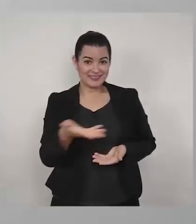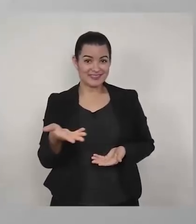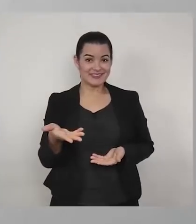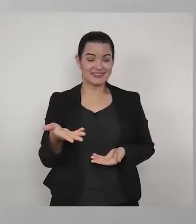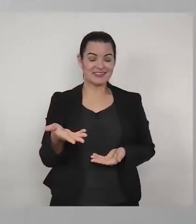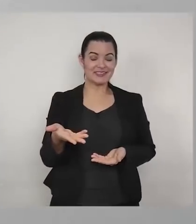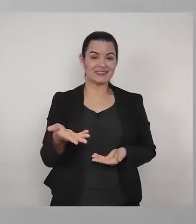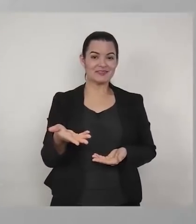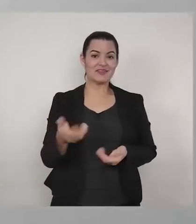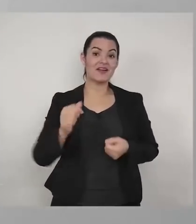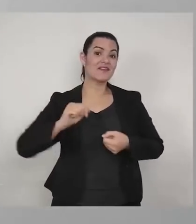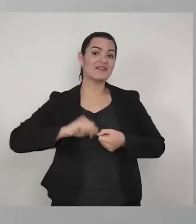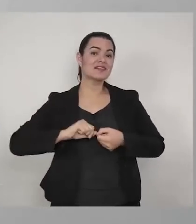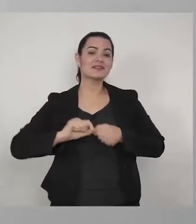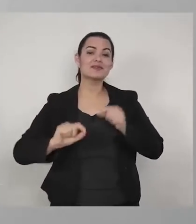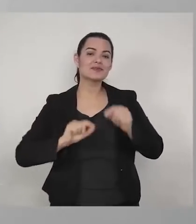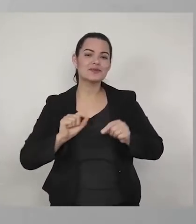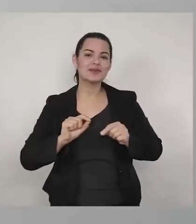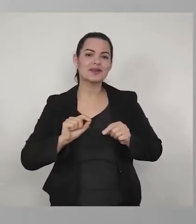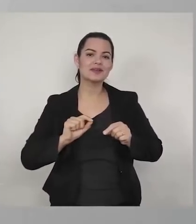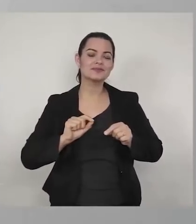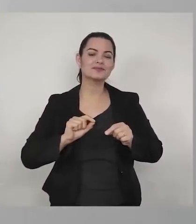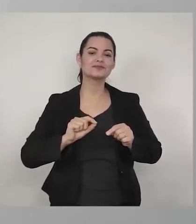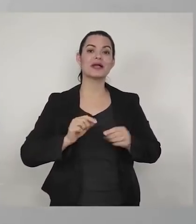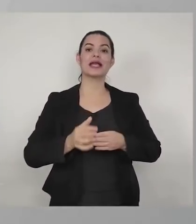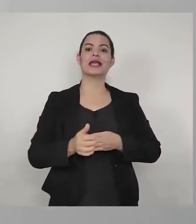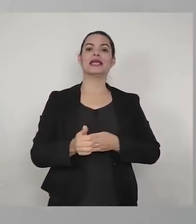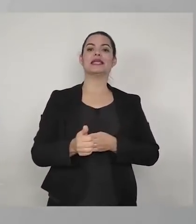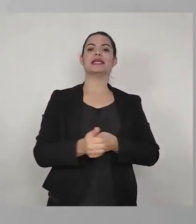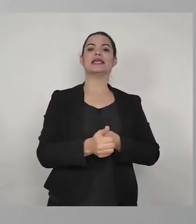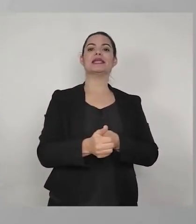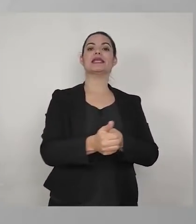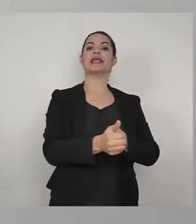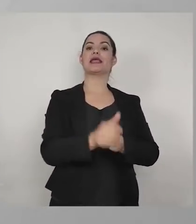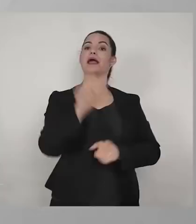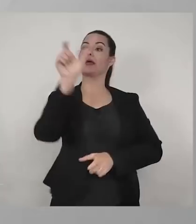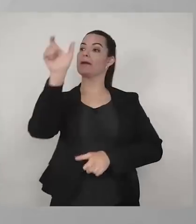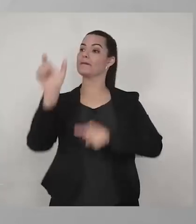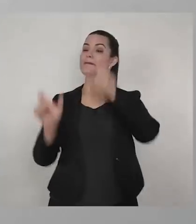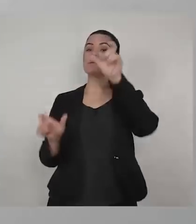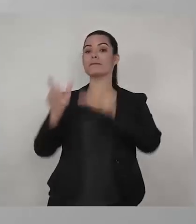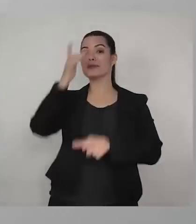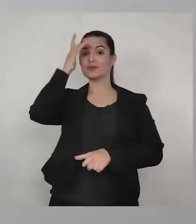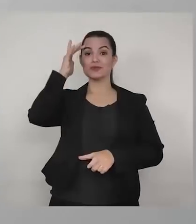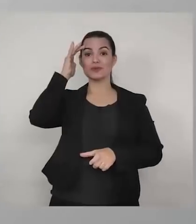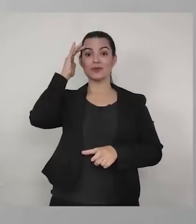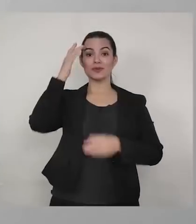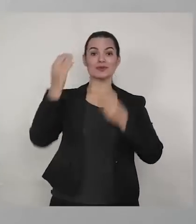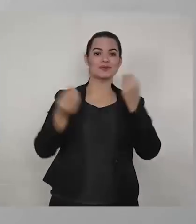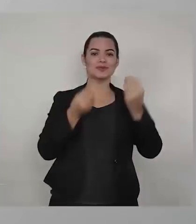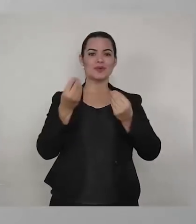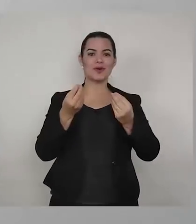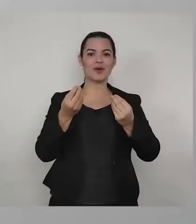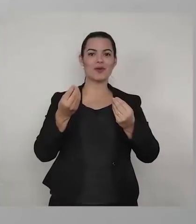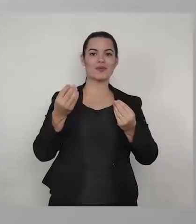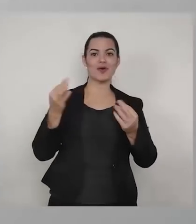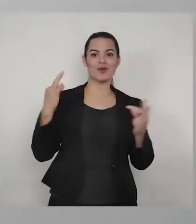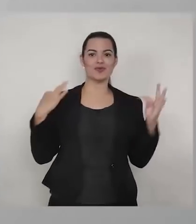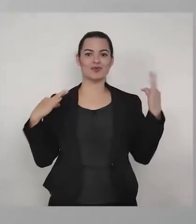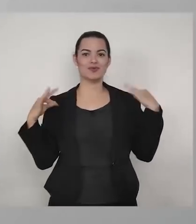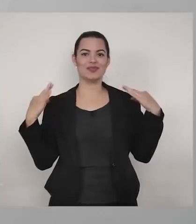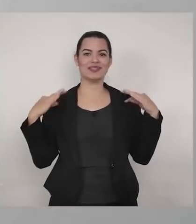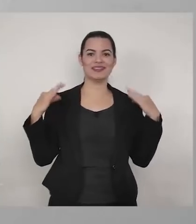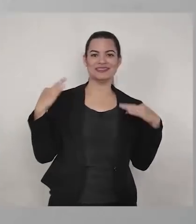serem guias turísticos. Topam? Ah, é para topar, hein? Eu quero ver